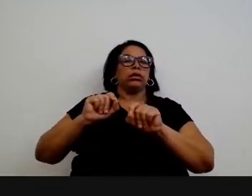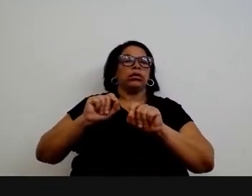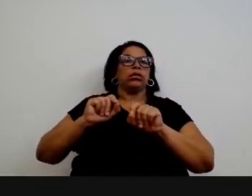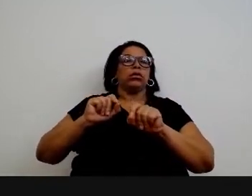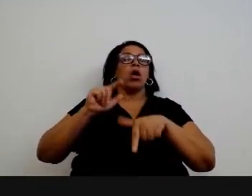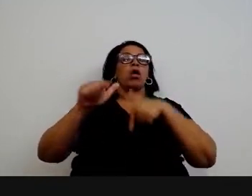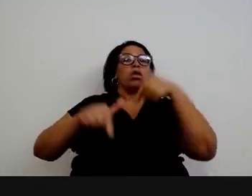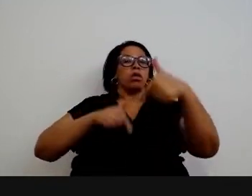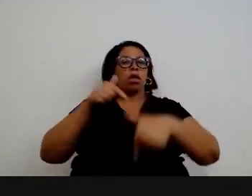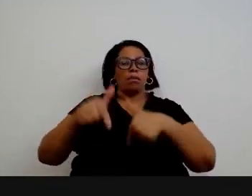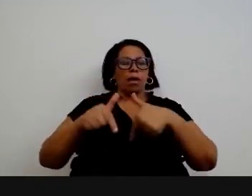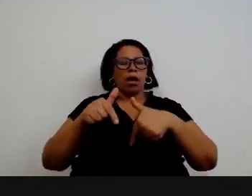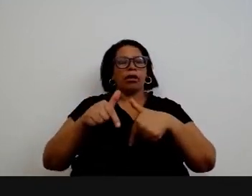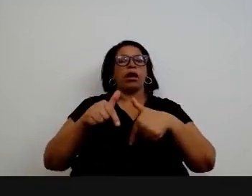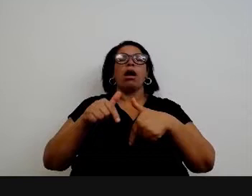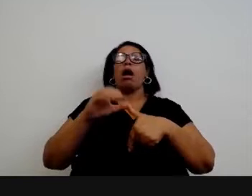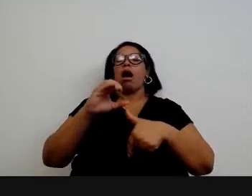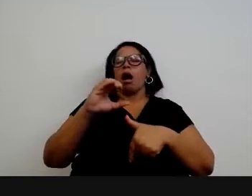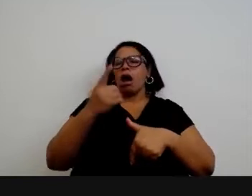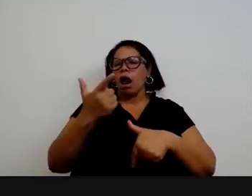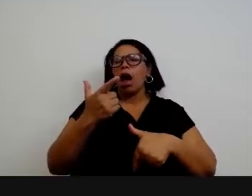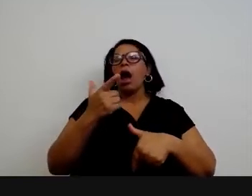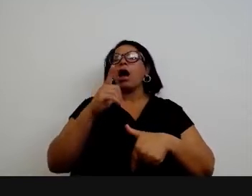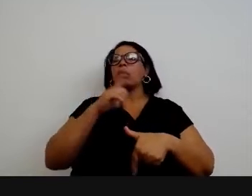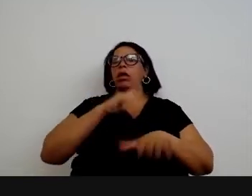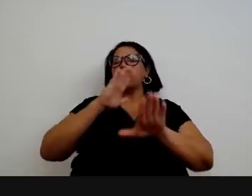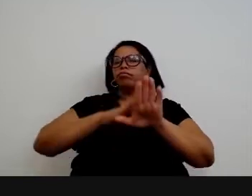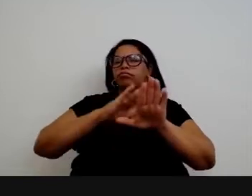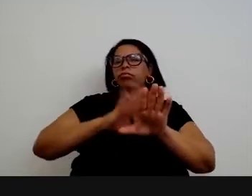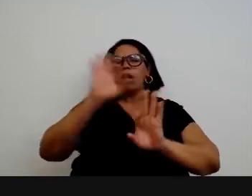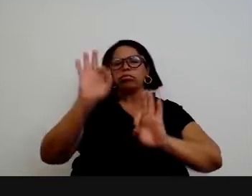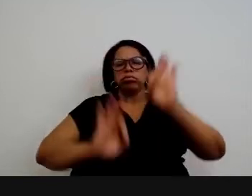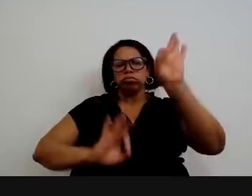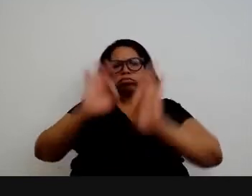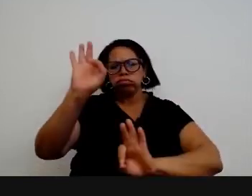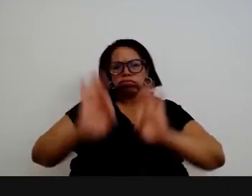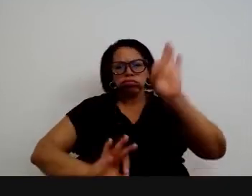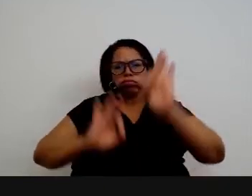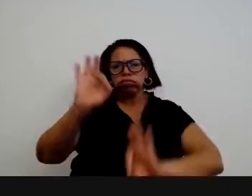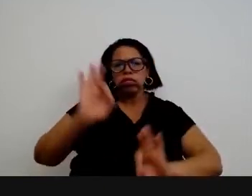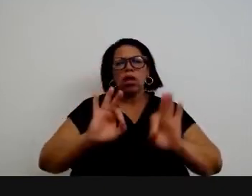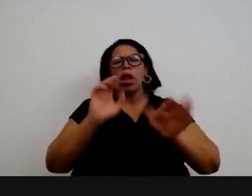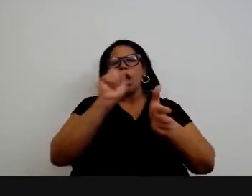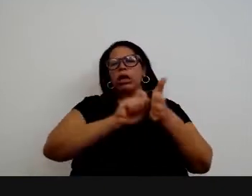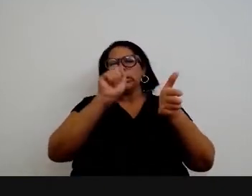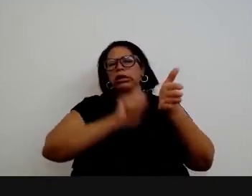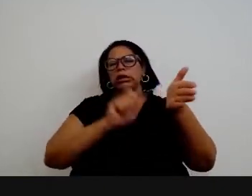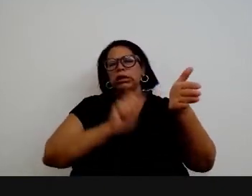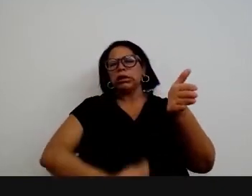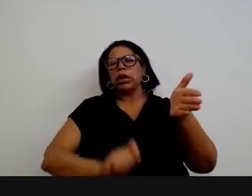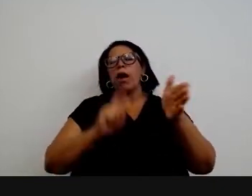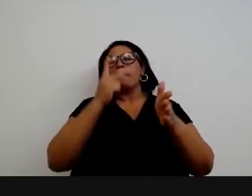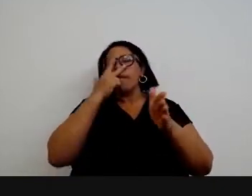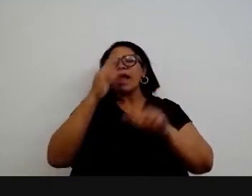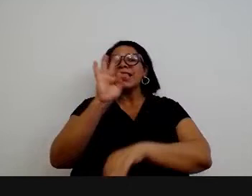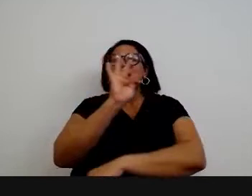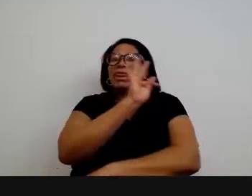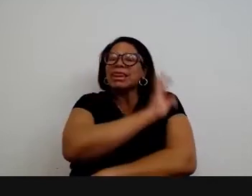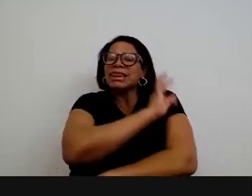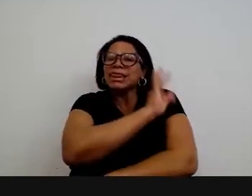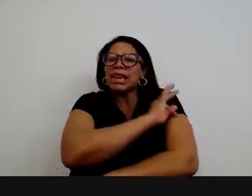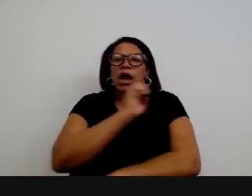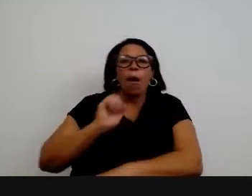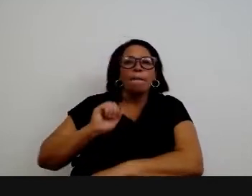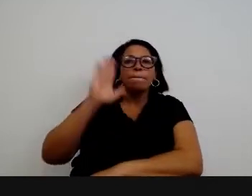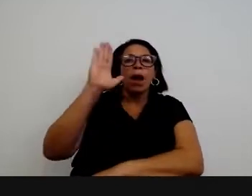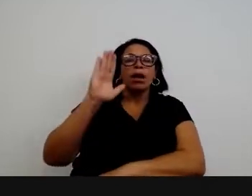de cima para baixo. Quer dizer, claro que com todo cuidado, mas um processo mais técnico, bem